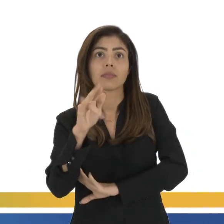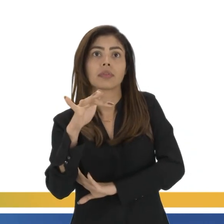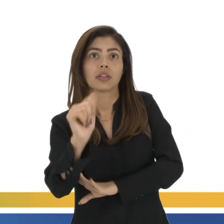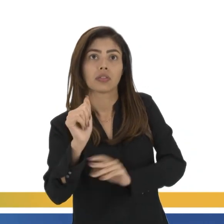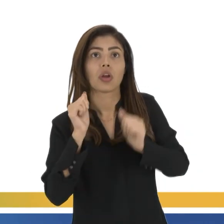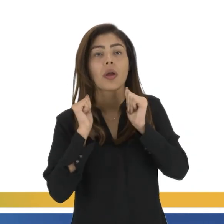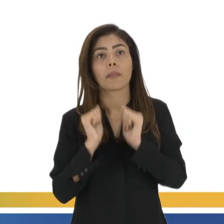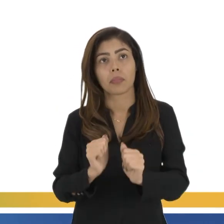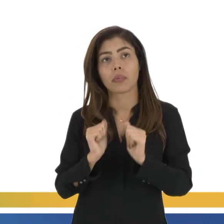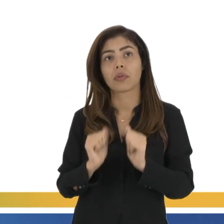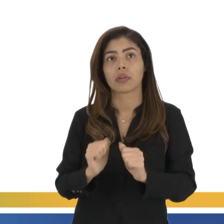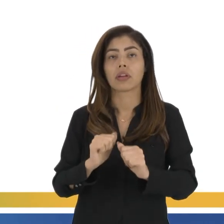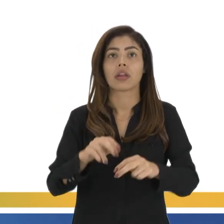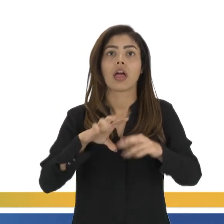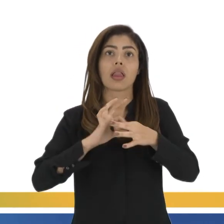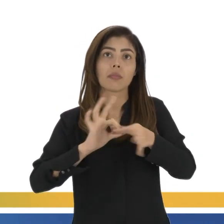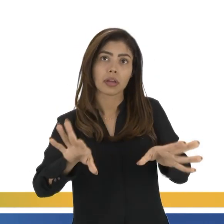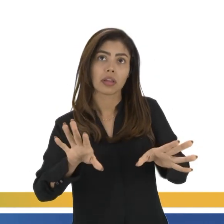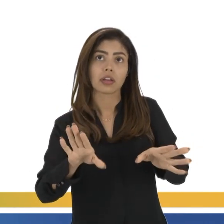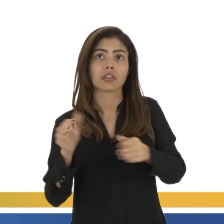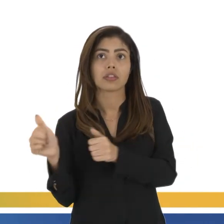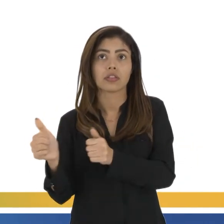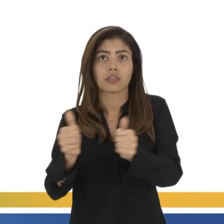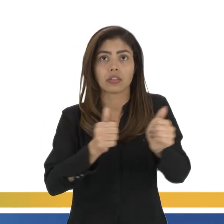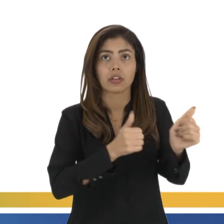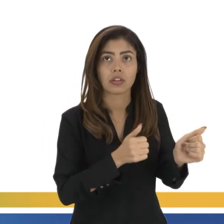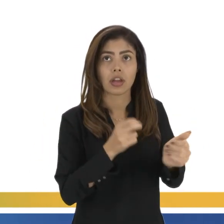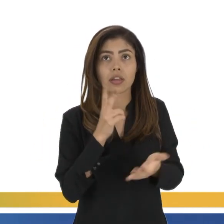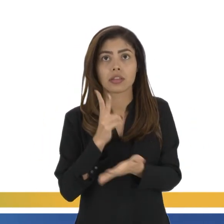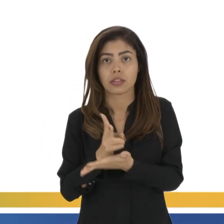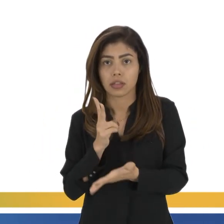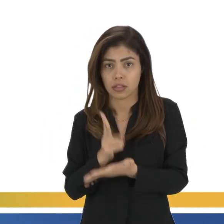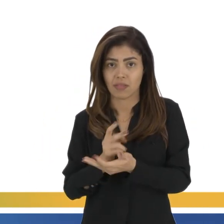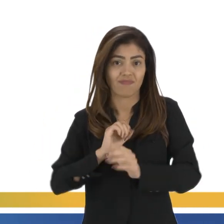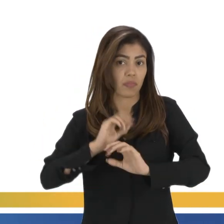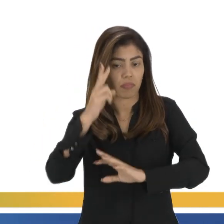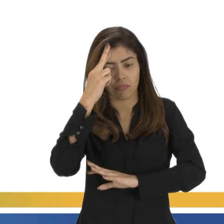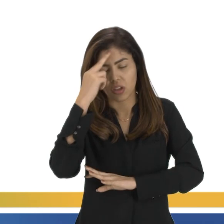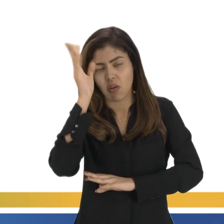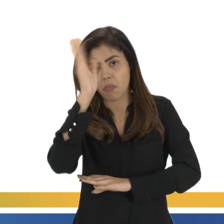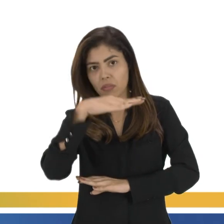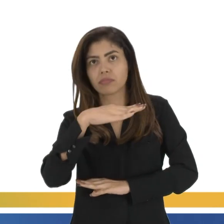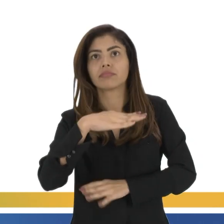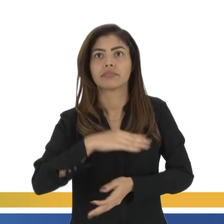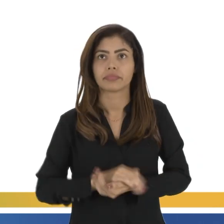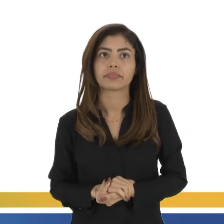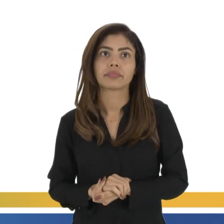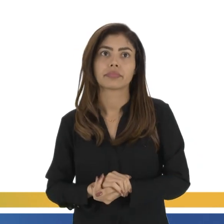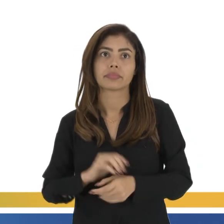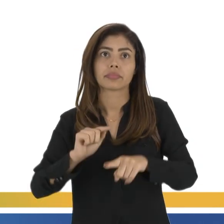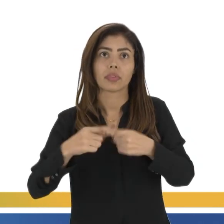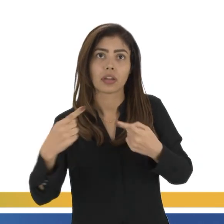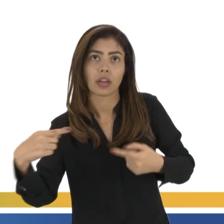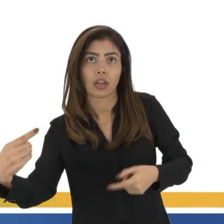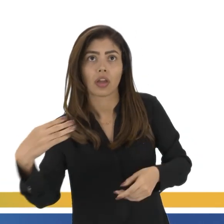considera que a nossa vontade está pervertida pelo pecado e que, portanto, não pode garantir a vida